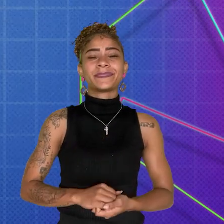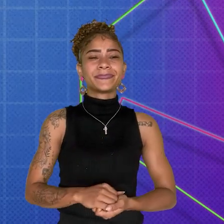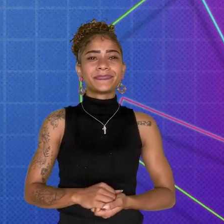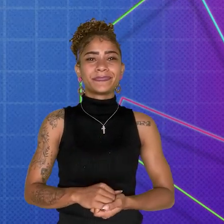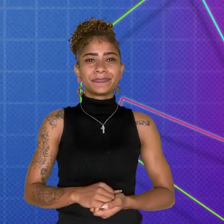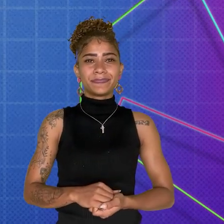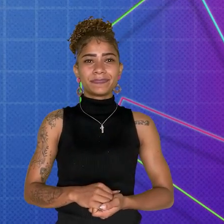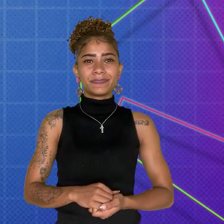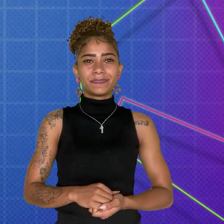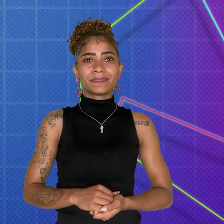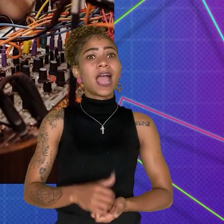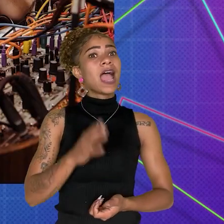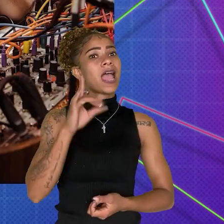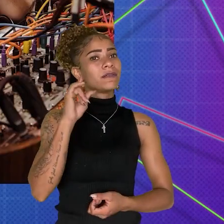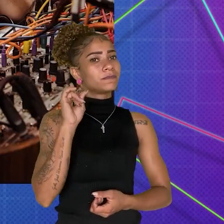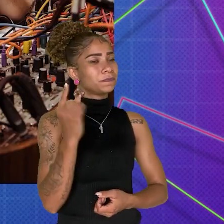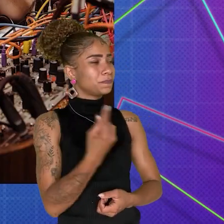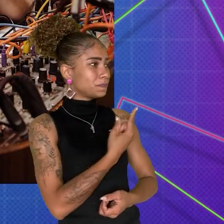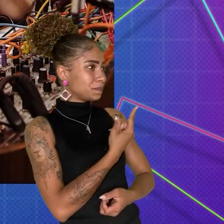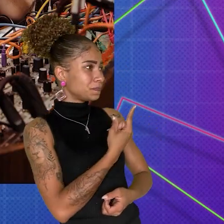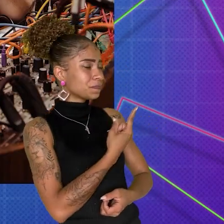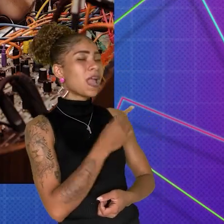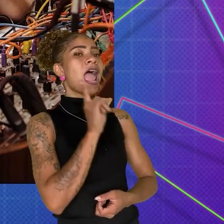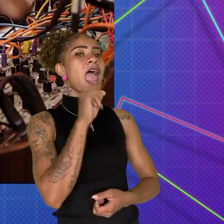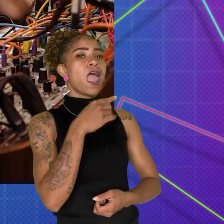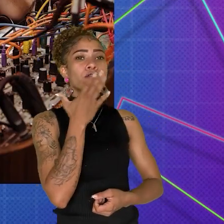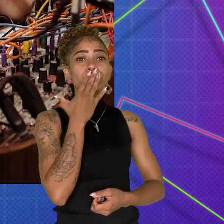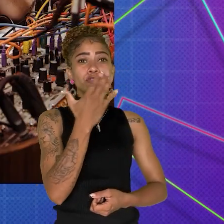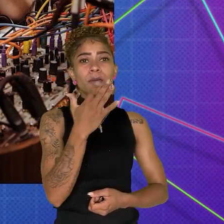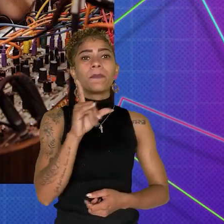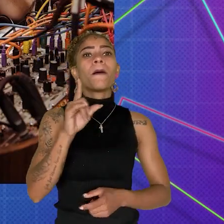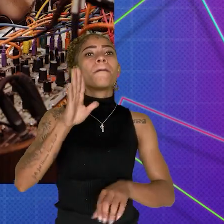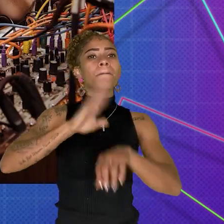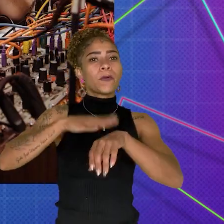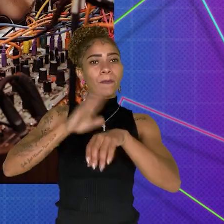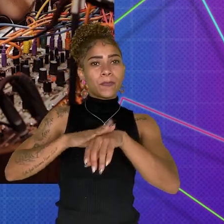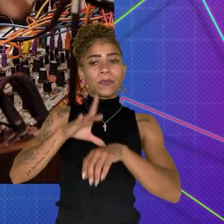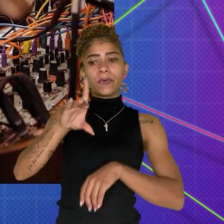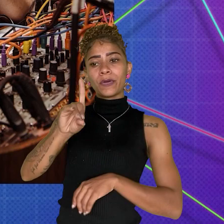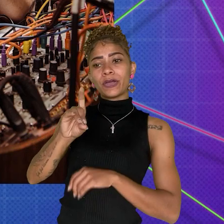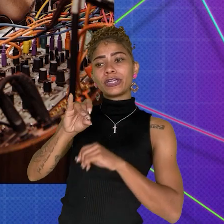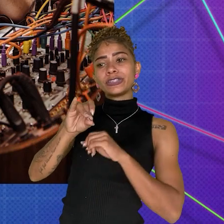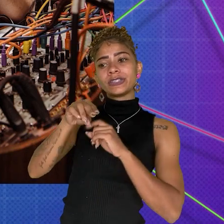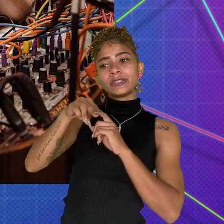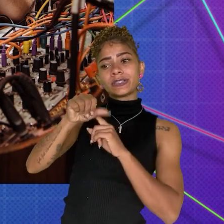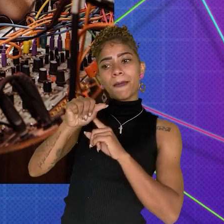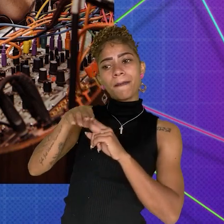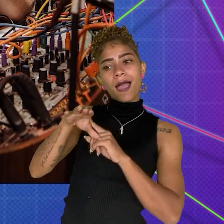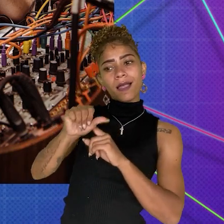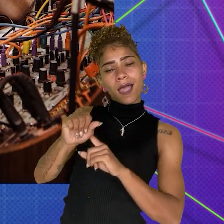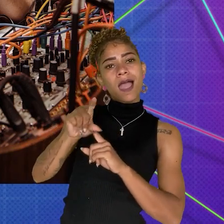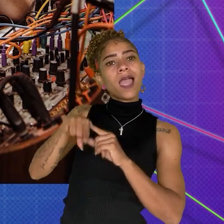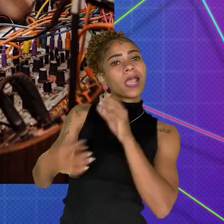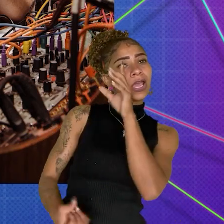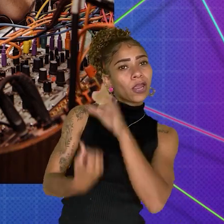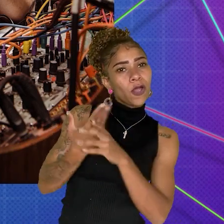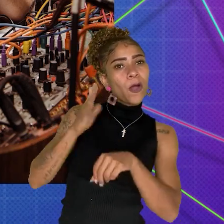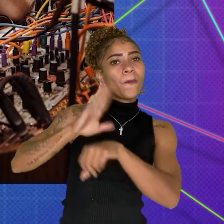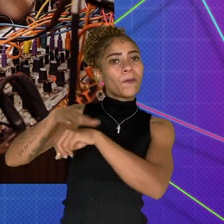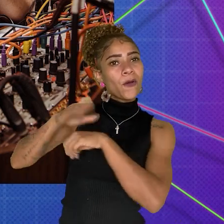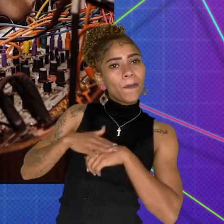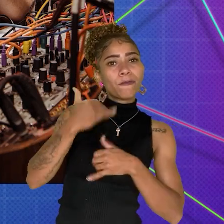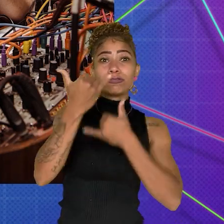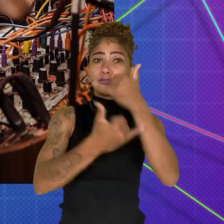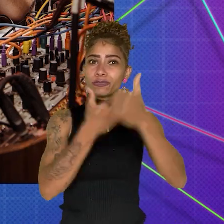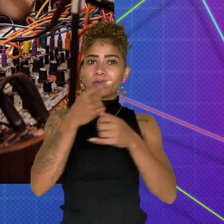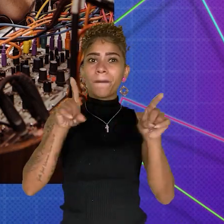Saga. Jesper Quid. Jesper Quid é um compositor dinamarquês que criou as trilhas sonoras para jogos como Assassin's Creed